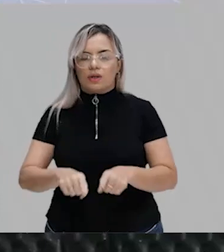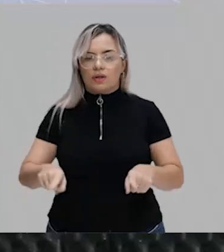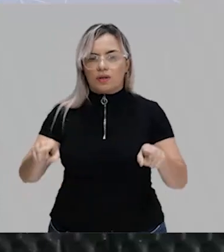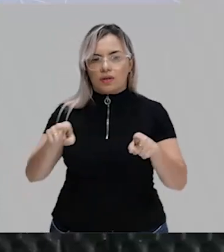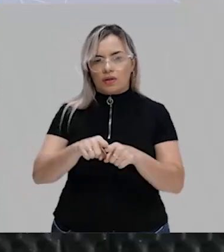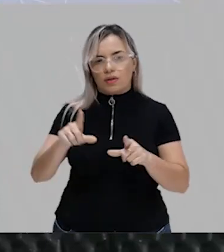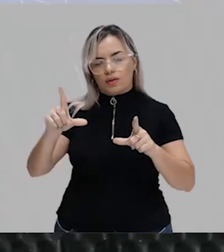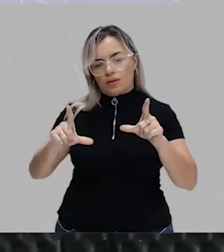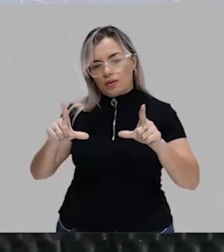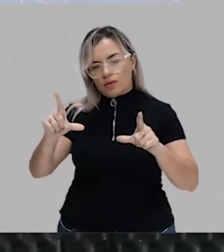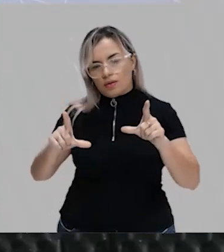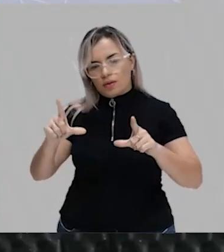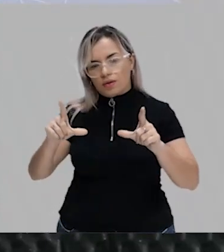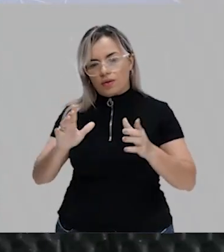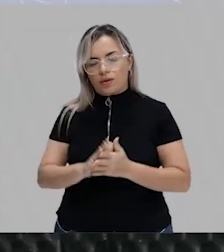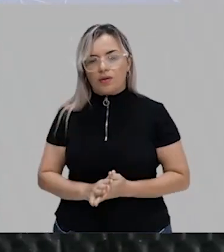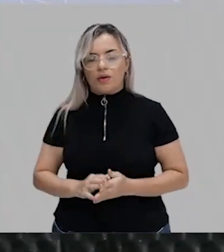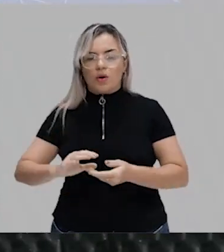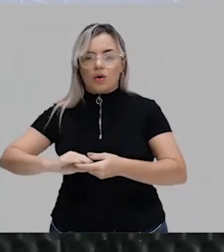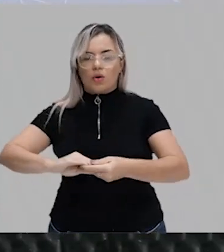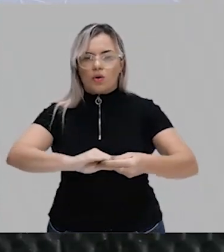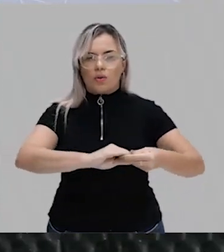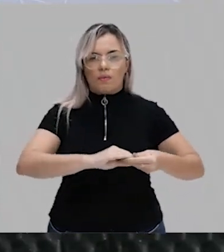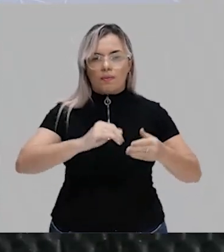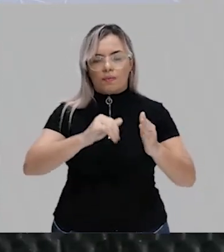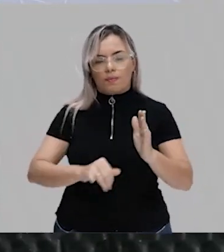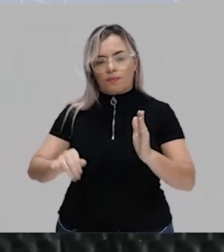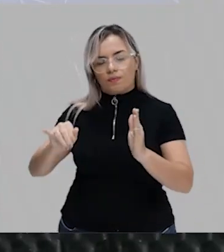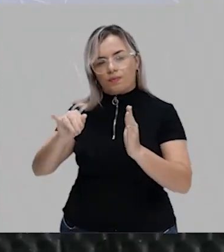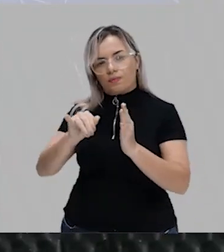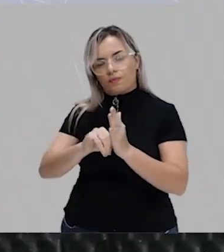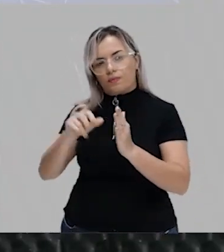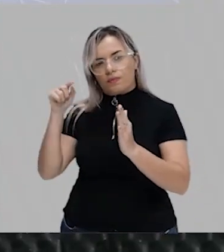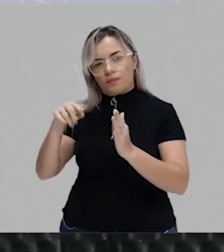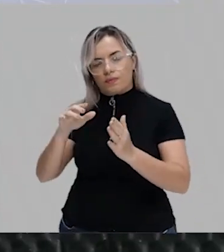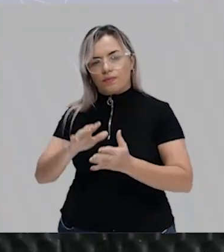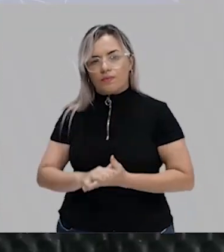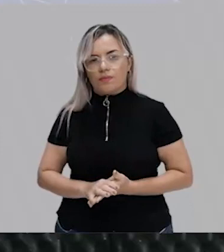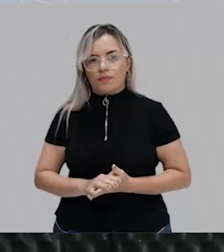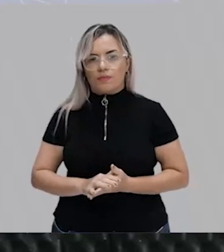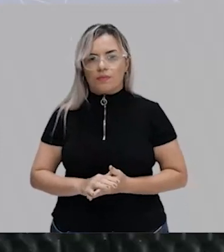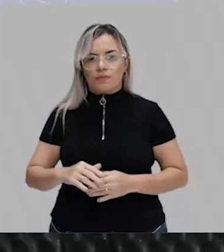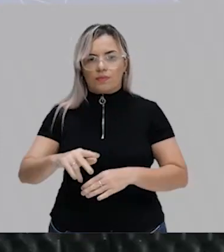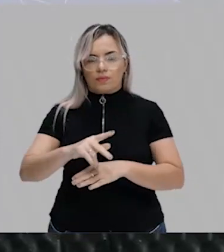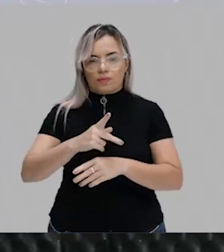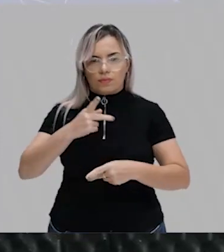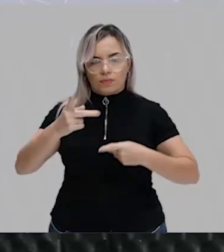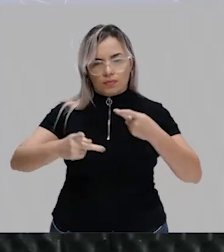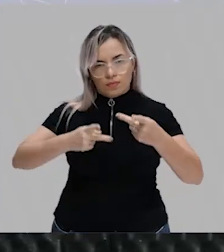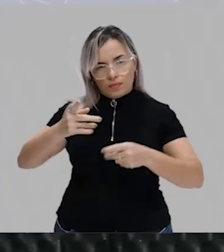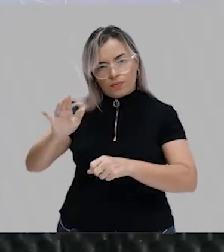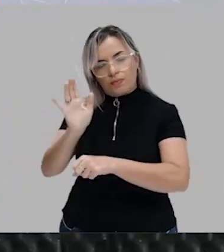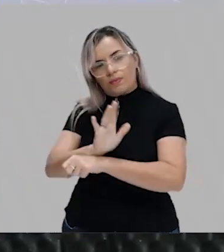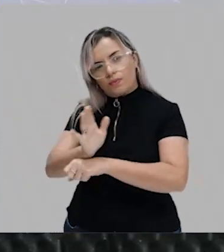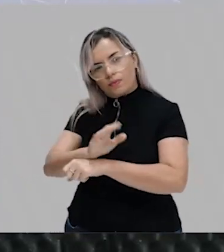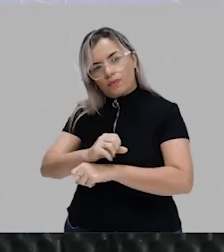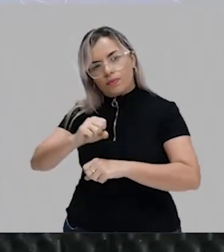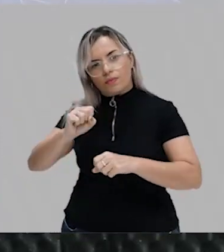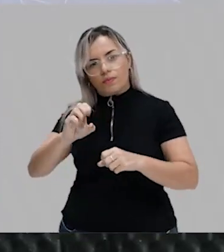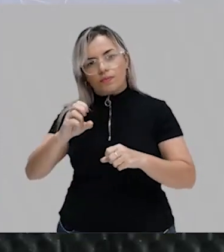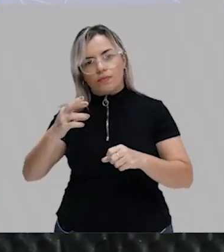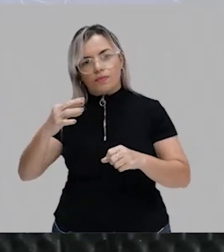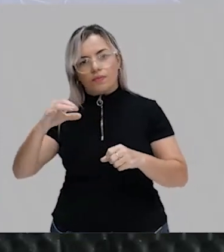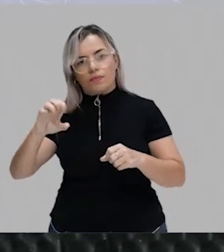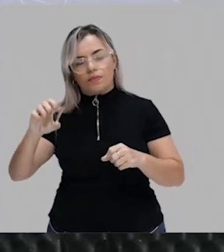Os cumprimentos, identifiquem, tá? Dentro das falas dos filmes que vocês assistem e das séries,